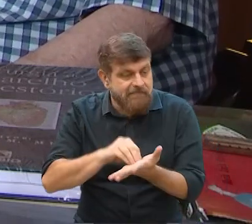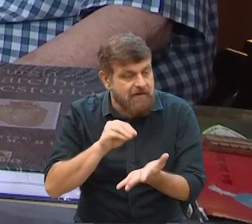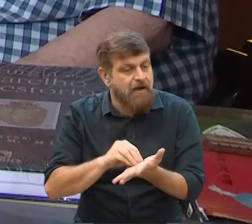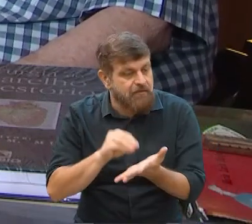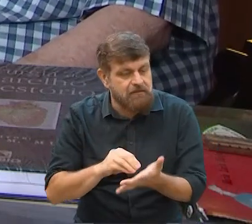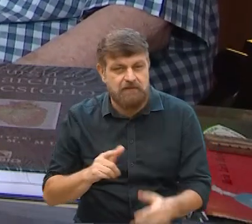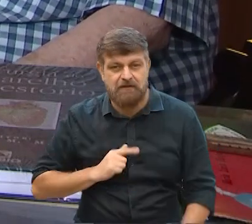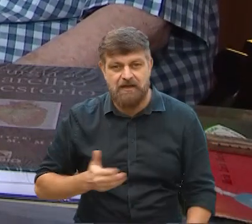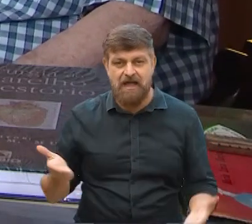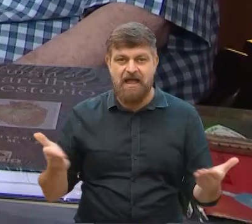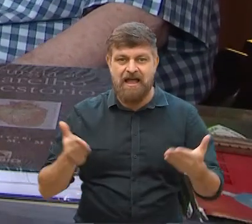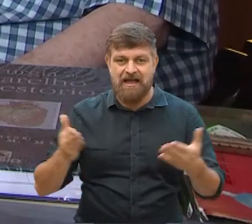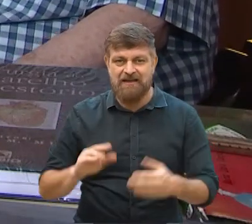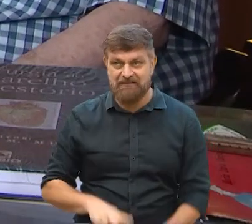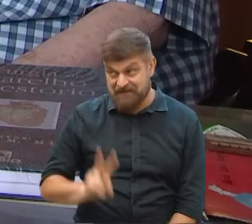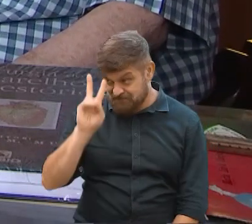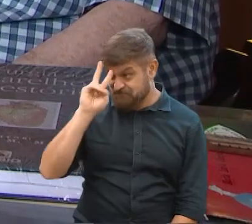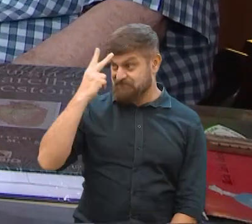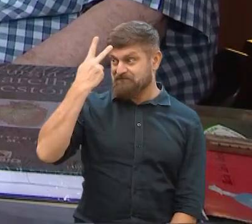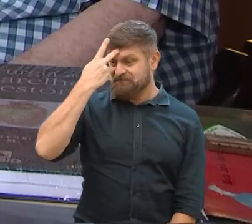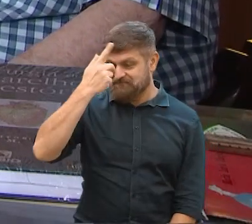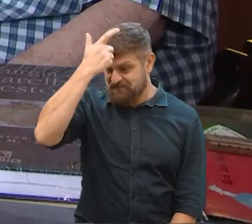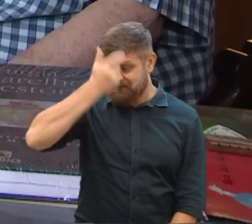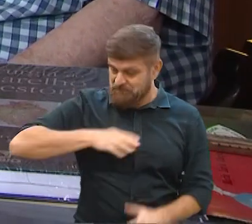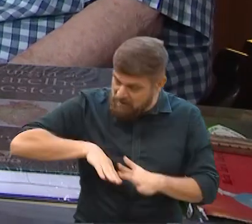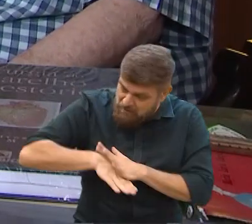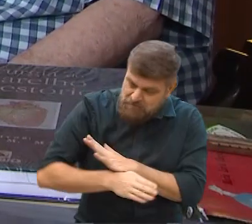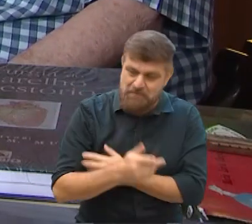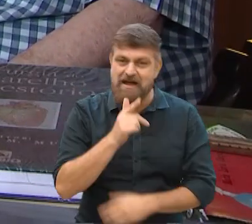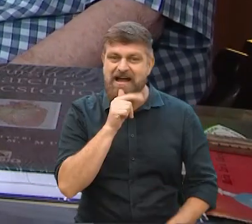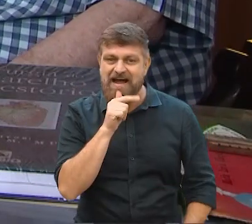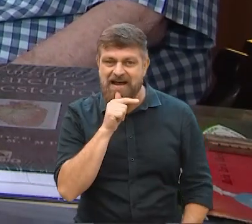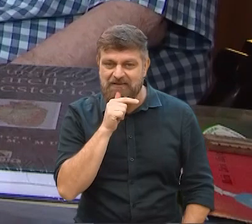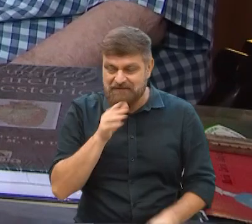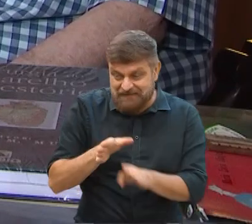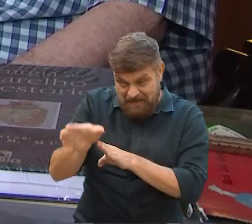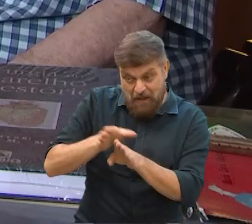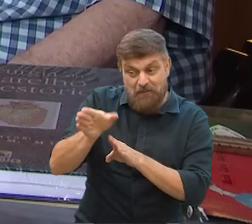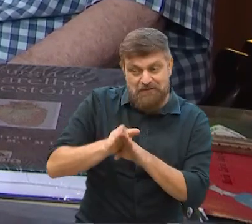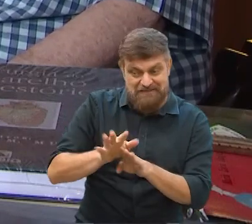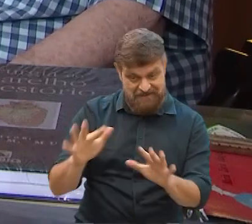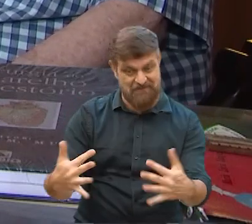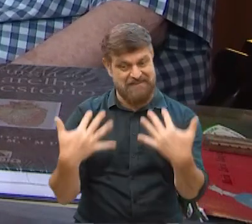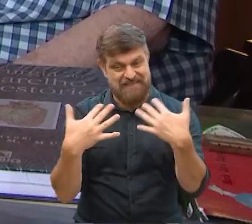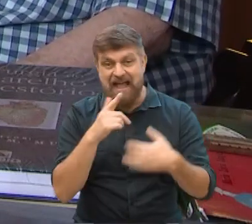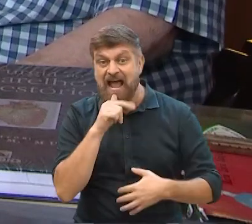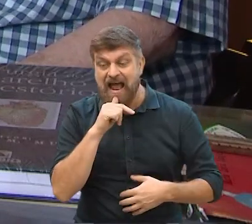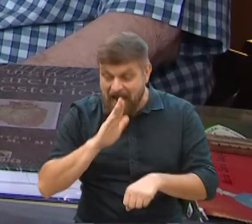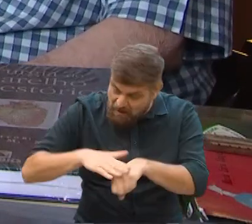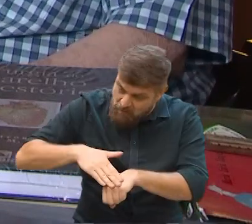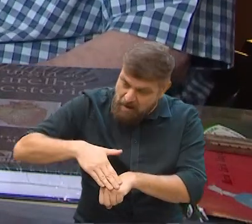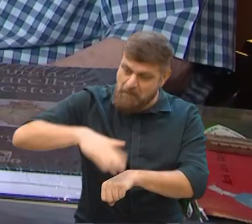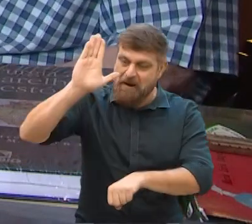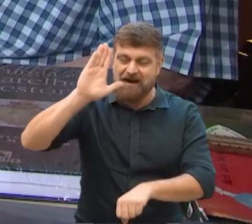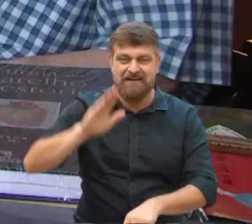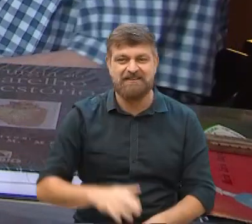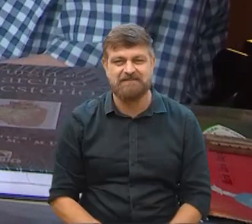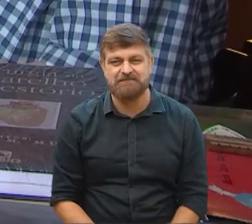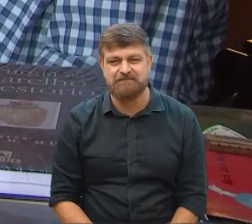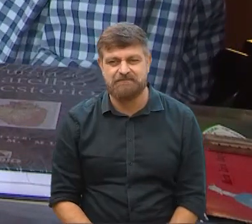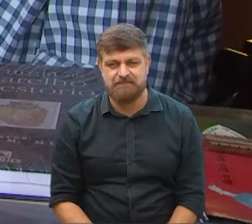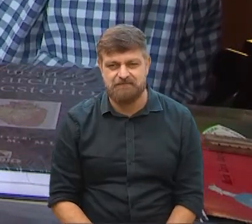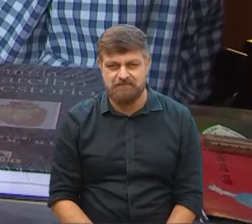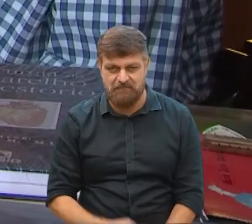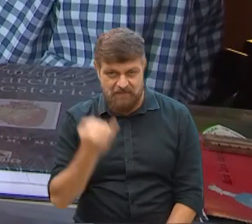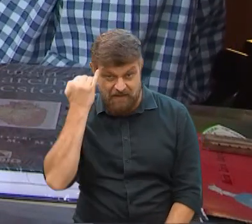agora? Quem sabe agora? Eu também tomo mais água, quem sabe você que está assistindo aí hoje o programa também. Então, para você ter